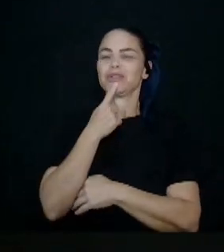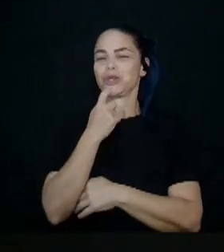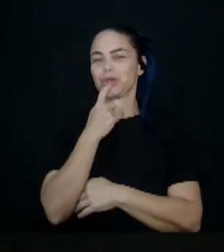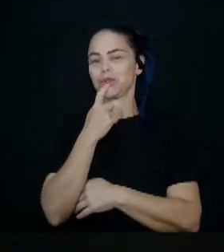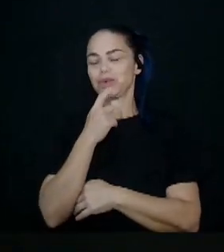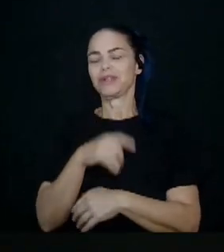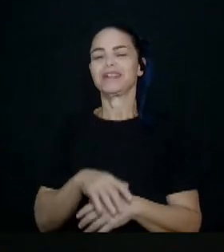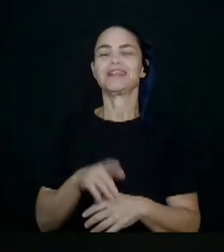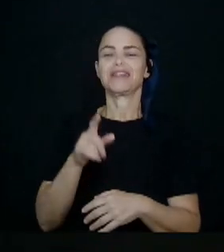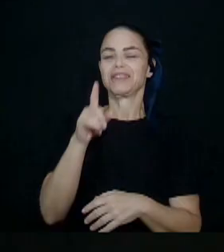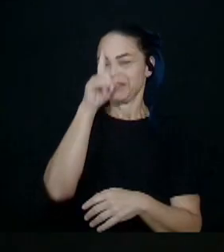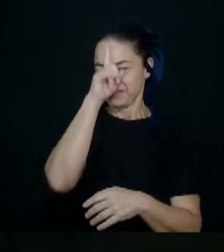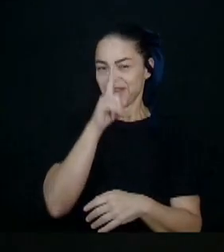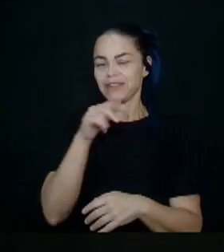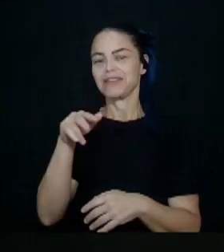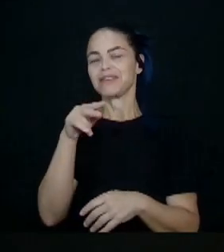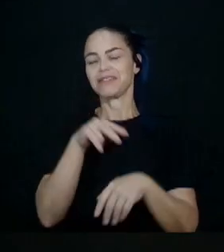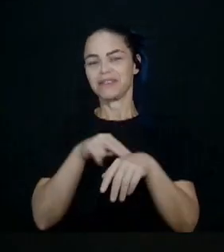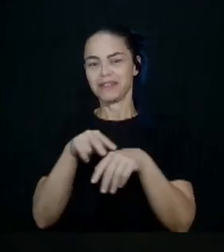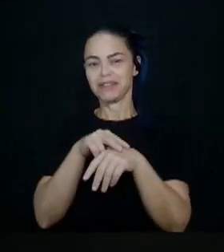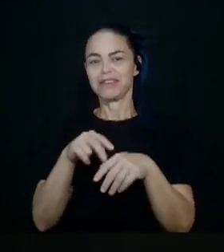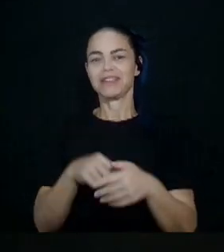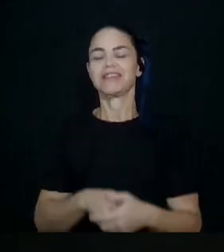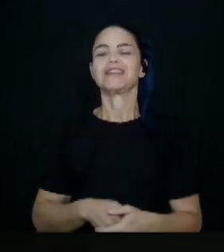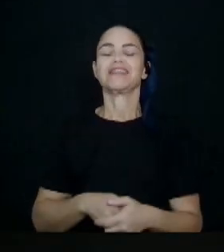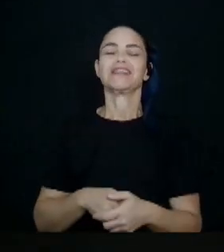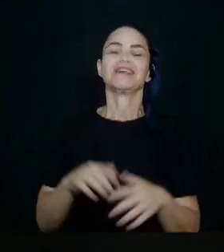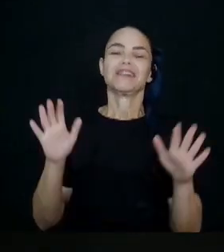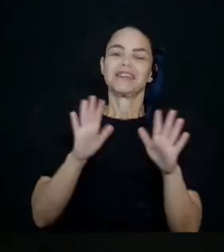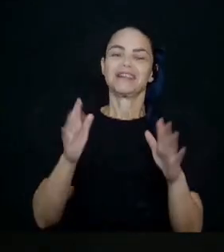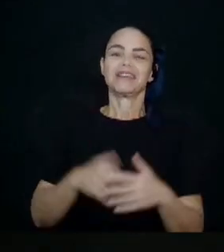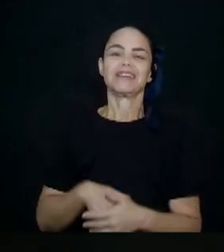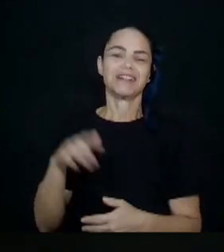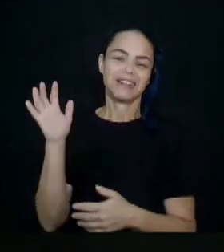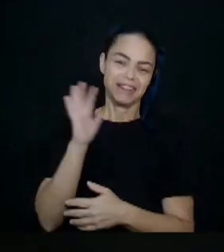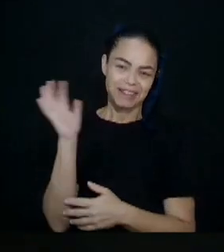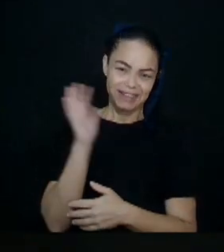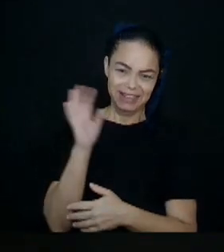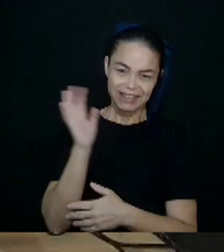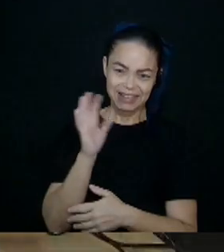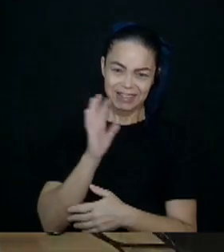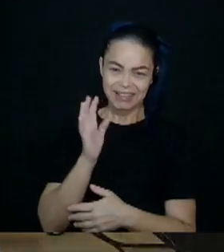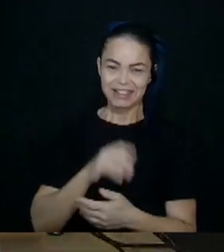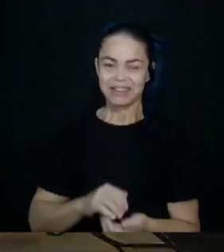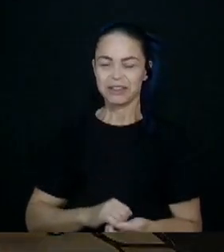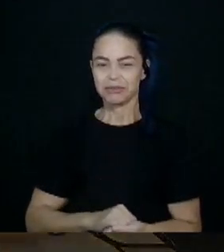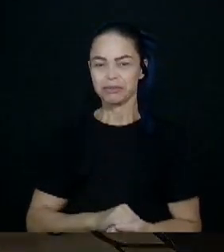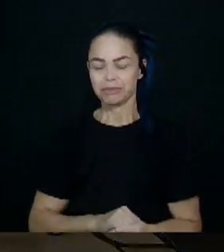melhorar aí as suas emoções, tá bom? Valeu, gente. Tchau, tchau. Até amanhã.